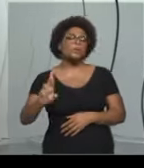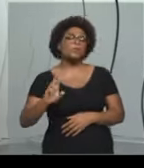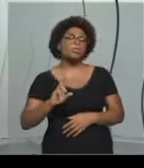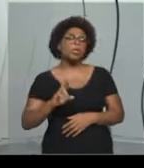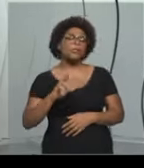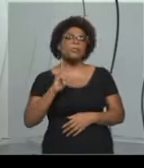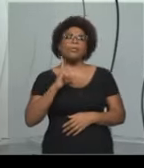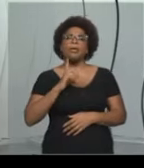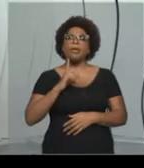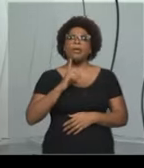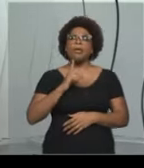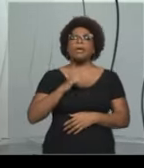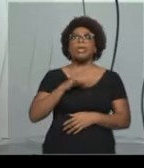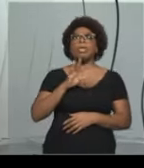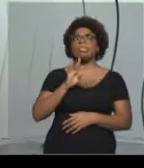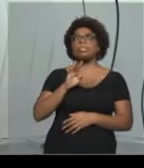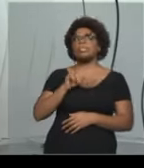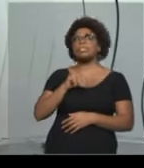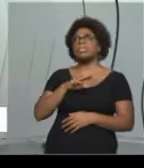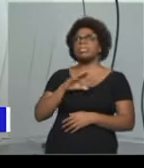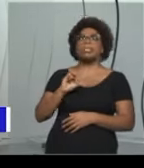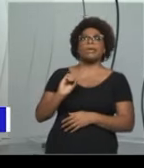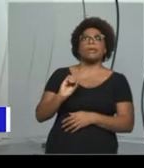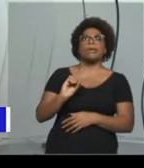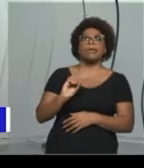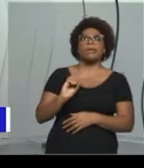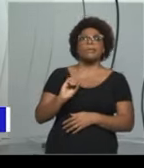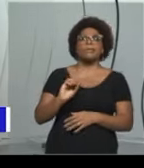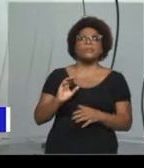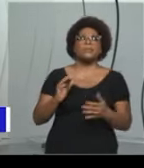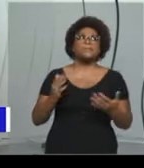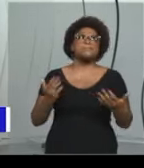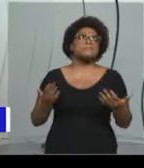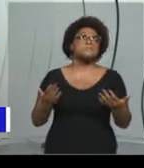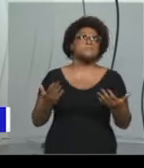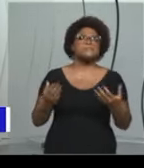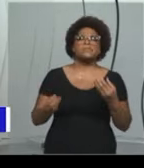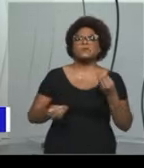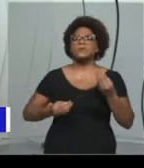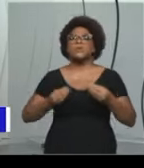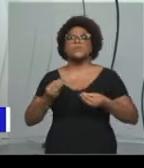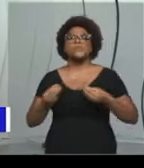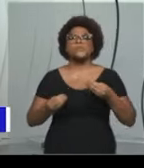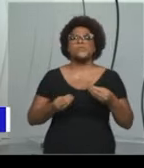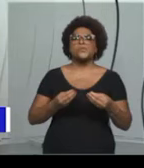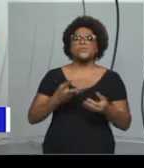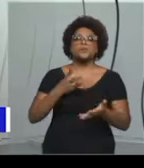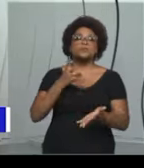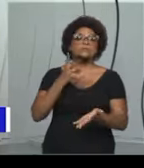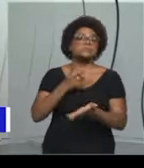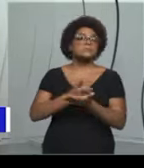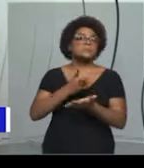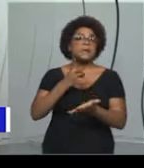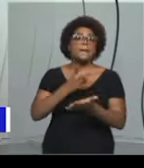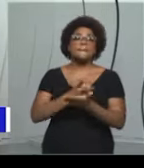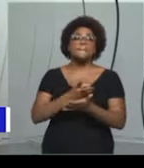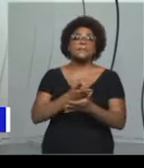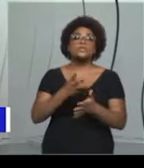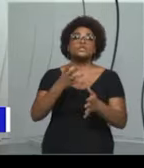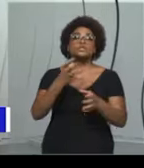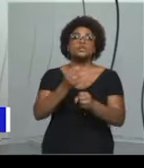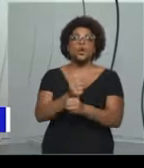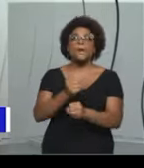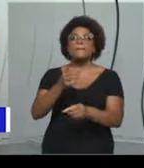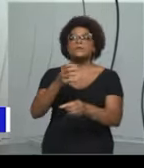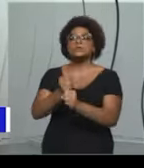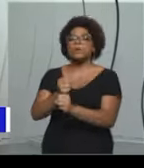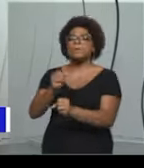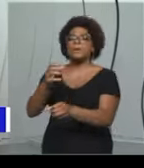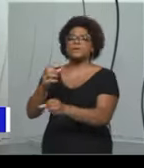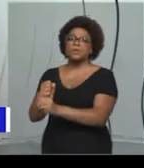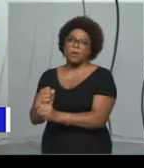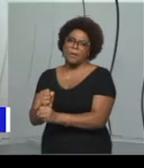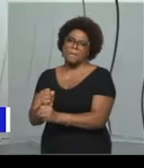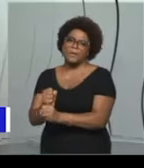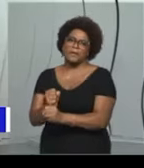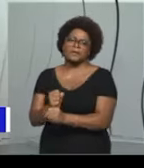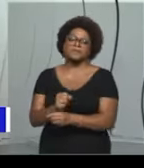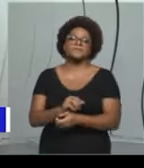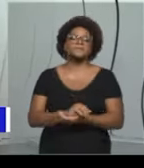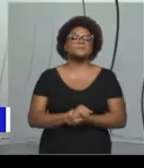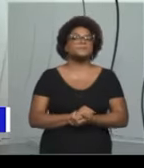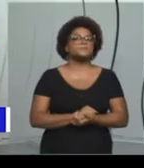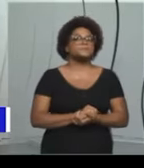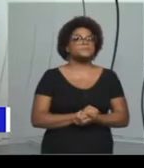sempre o mesmo tanto. Assim, bem informal mesmo. A gente não falou de A1, de R. Não,